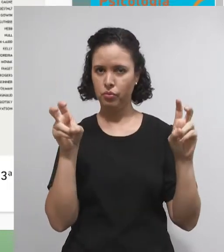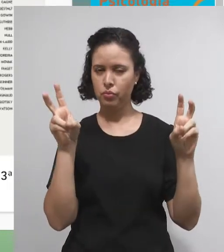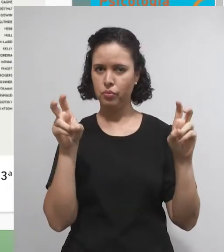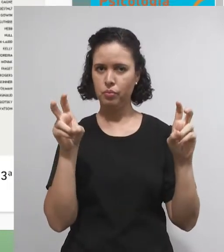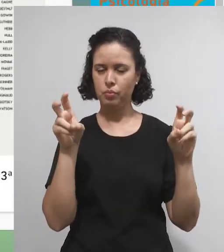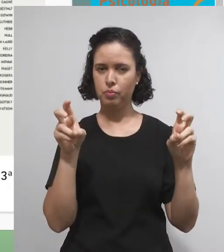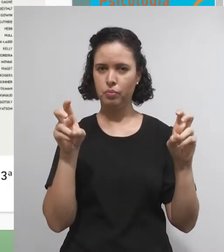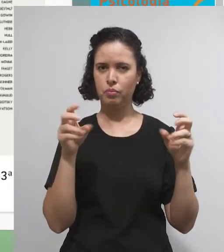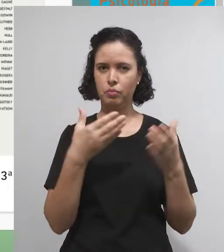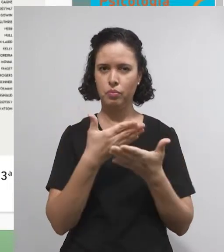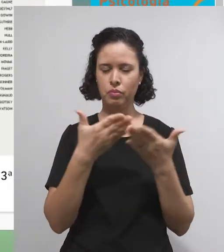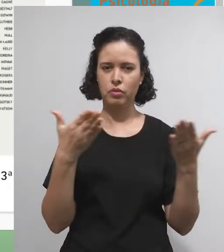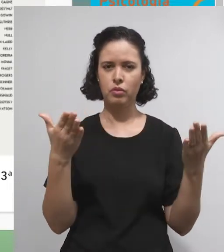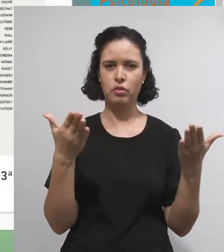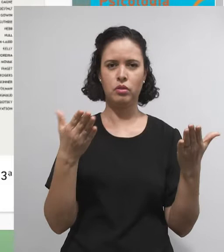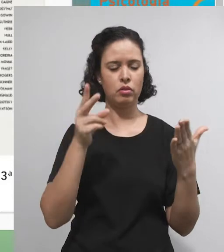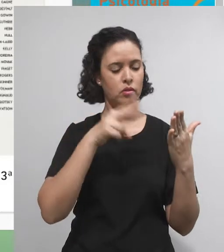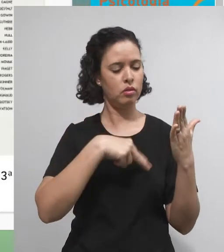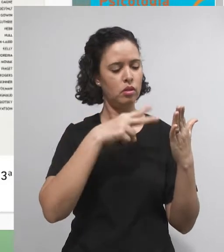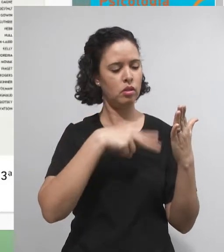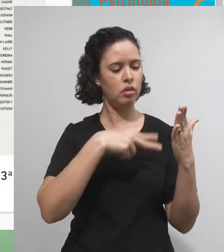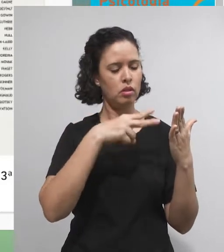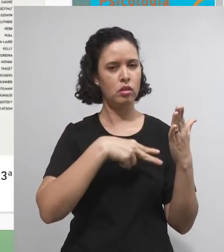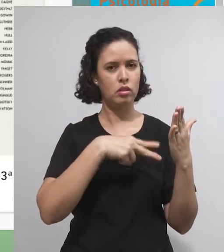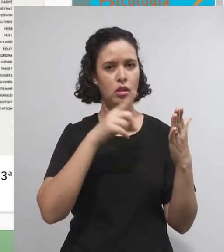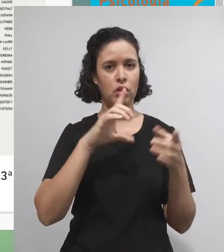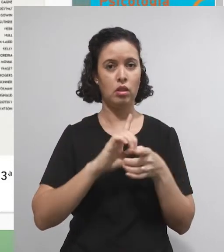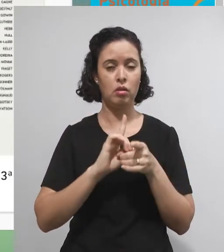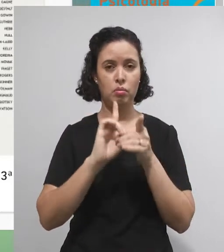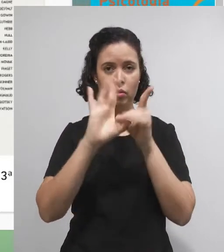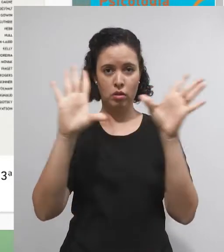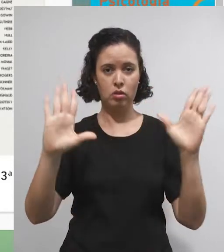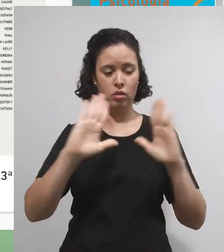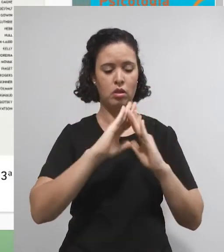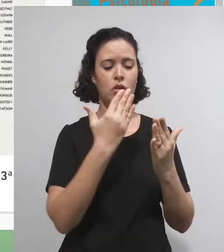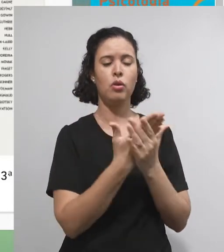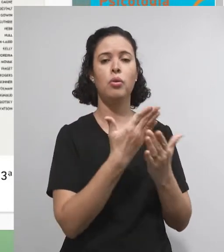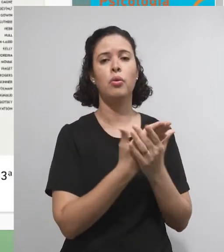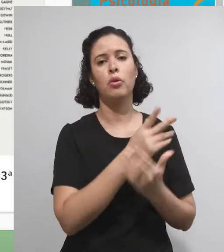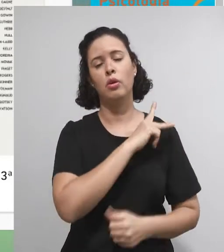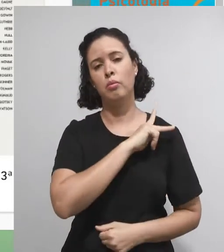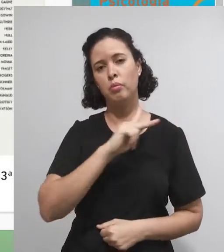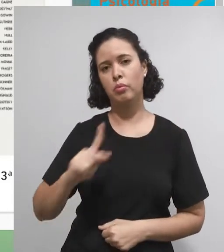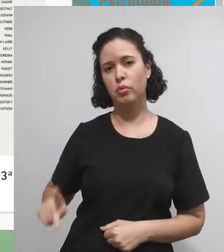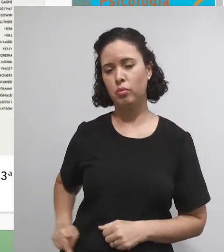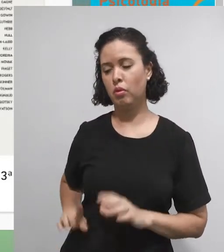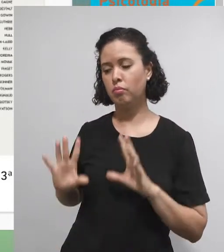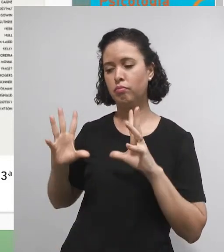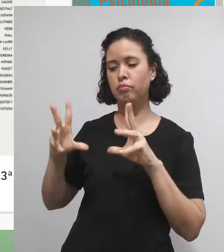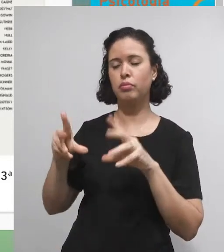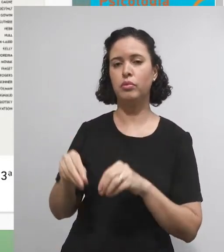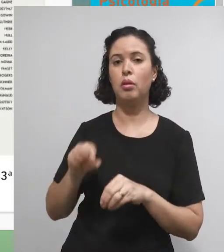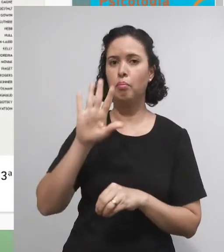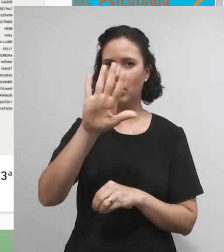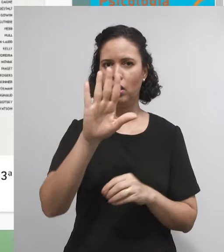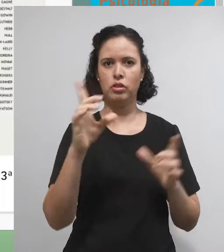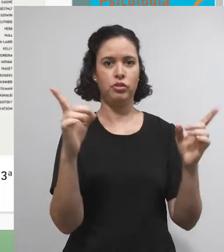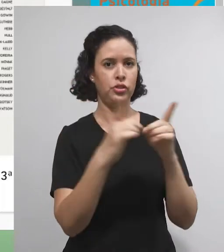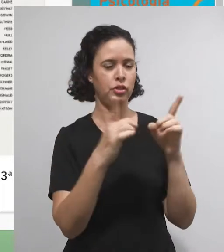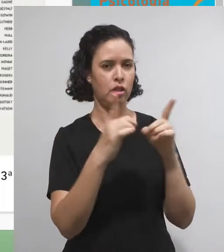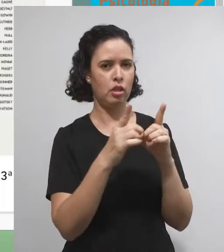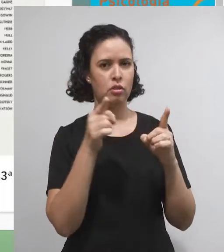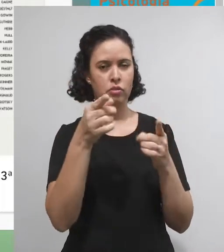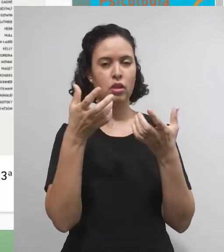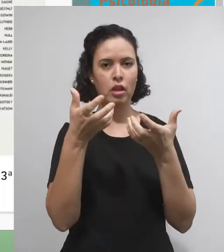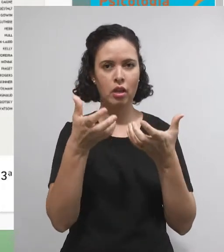que vocês farão a leitura seja a democratização da escola pública, porque abarca tudo, mas Didática